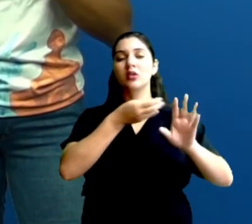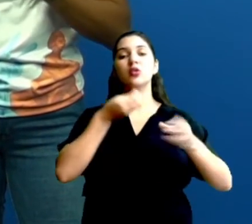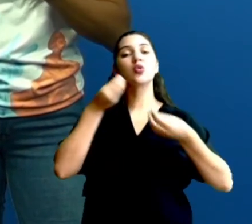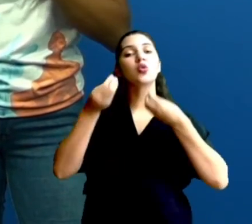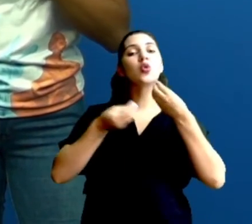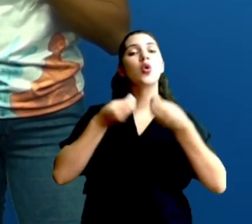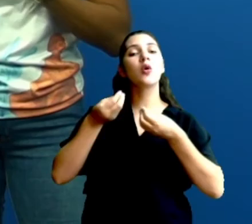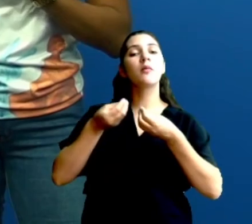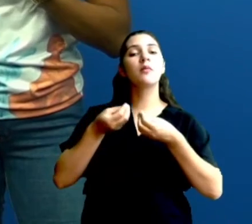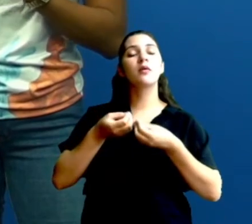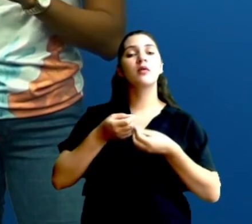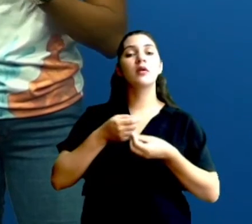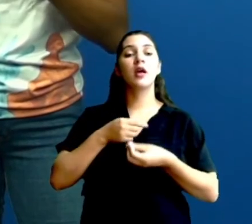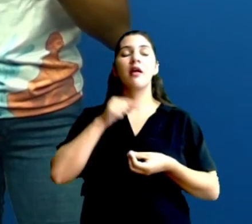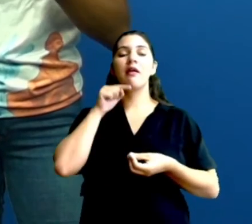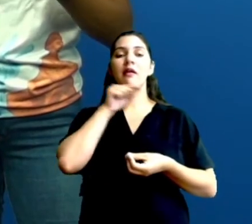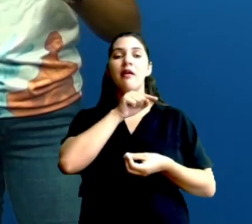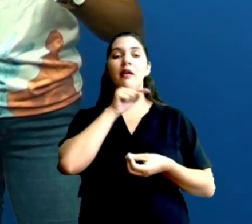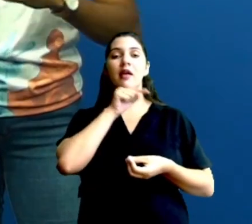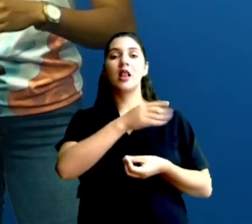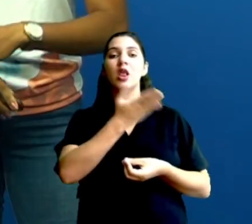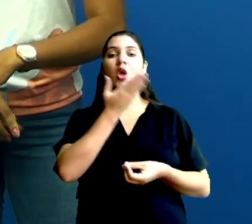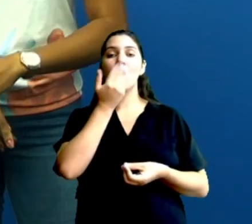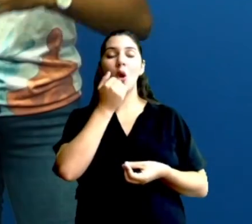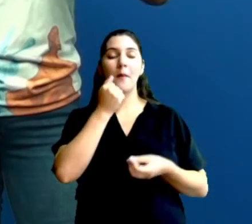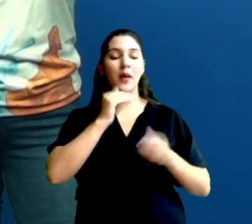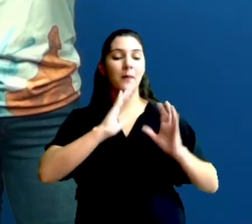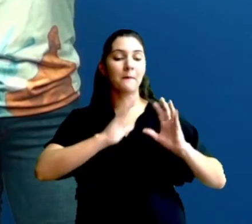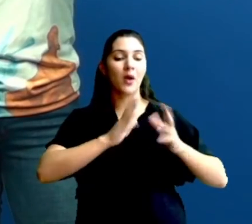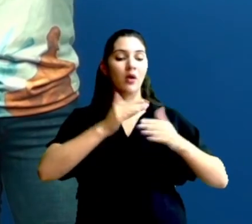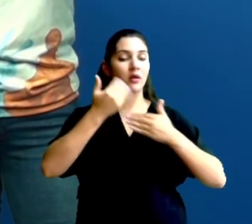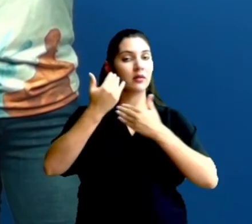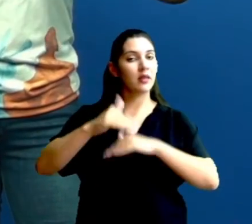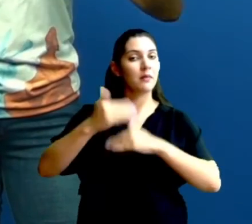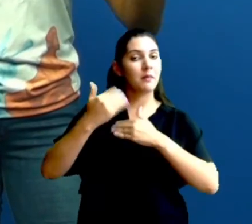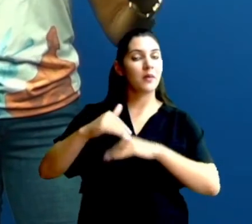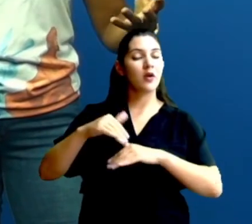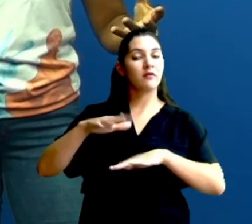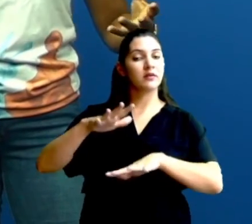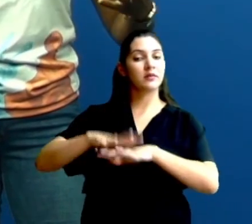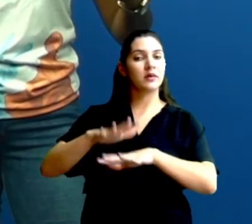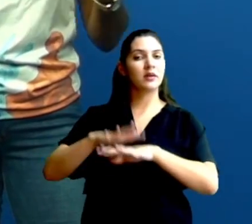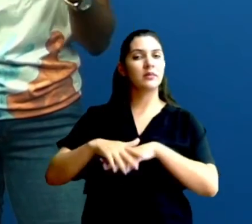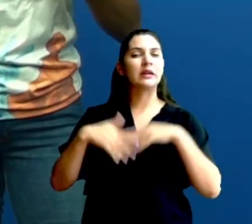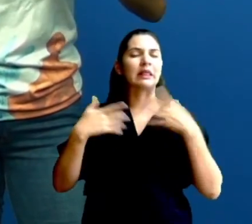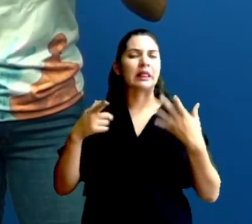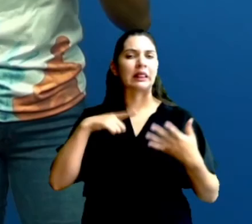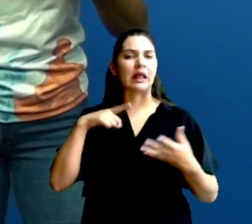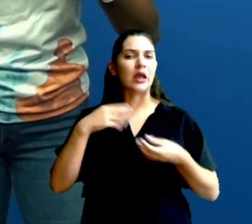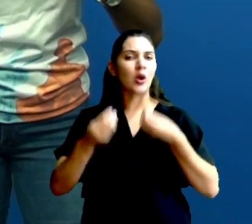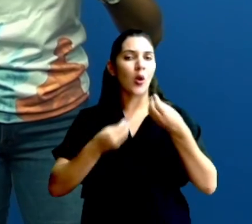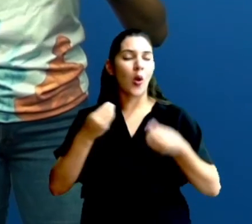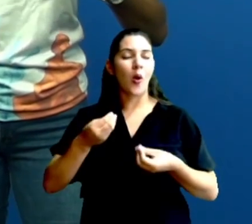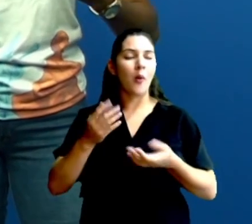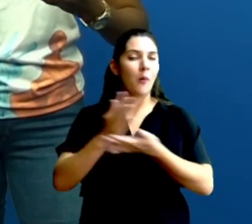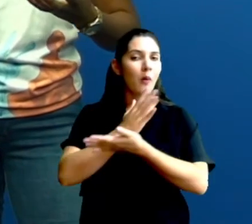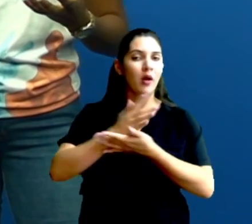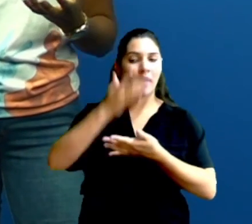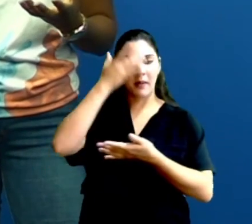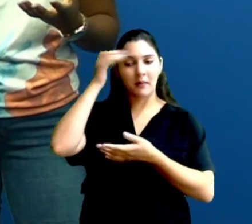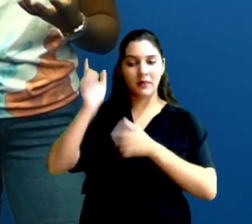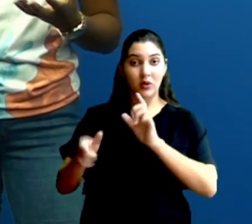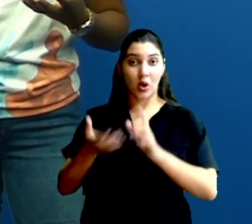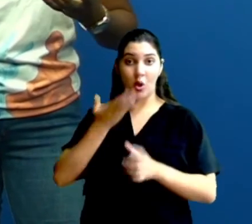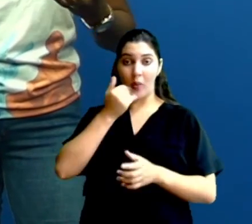fica? Ele comeu bola na prova de matemática. Aí a gente pergunta, gente, tem como alguém comer bola? Não,